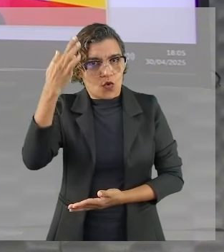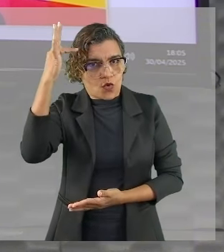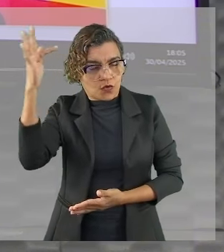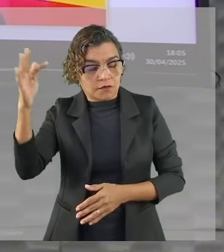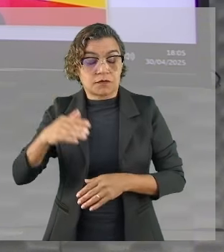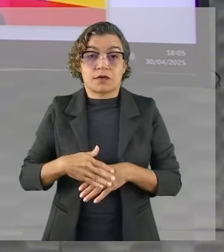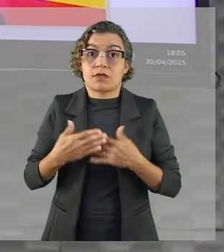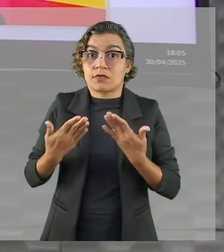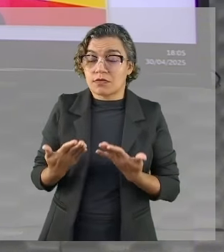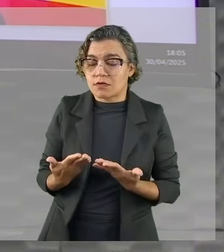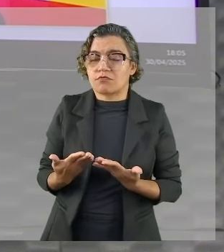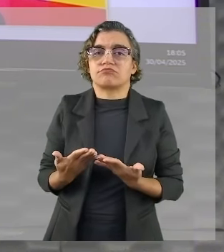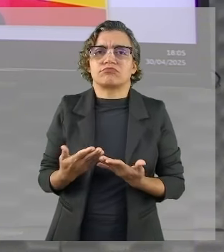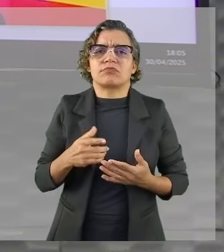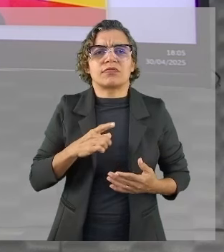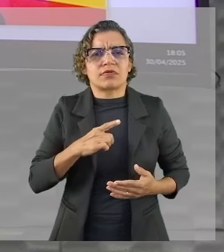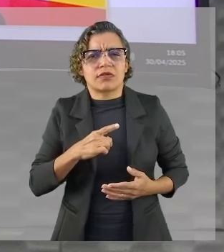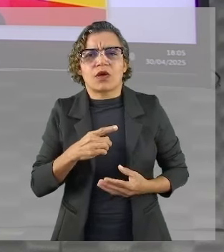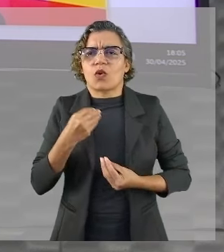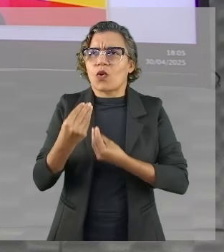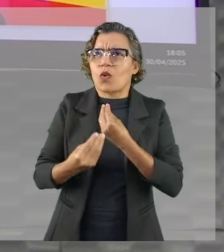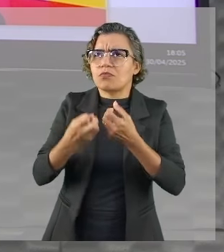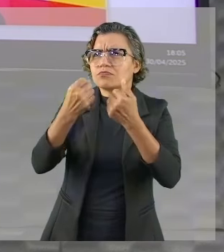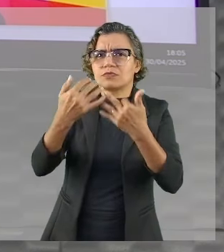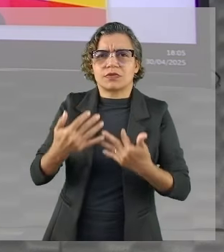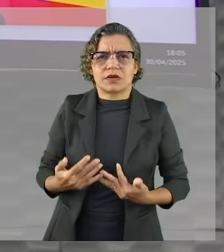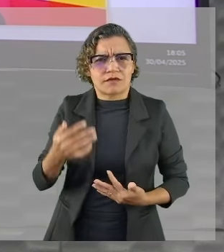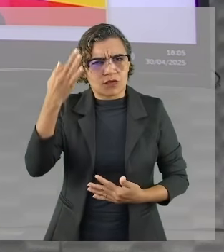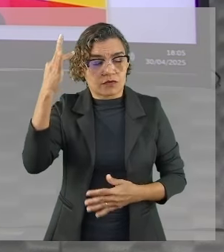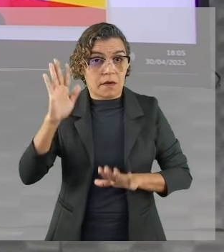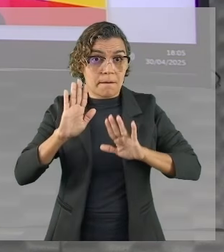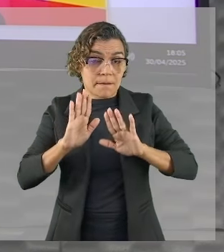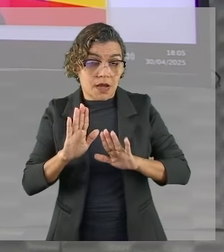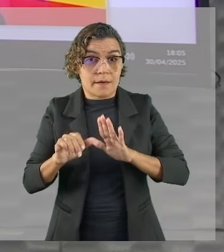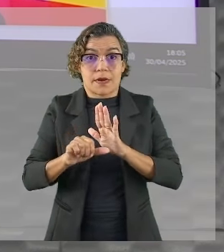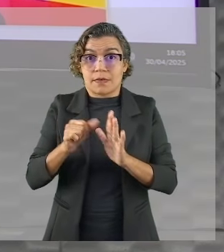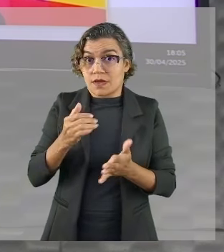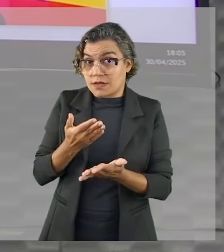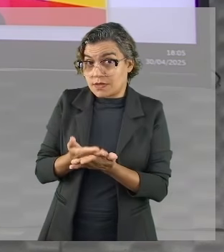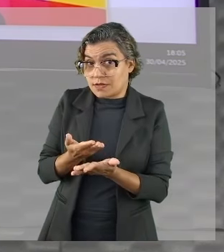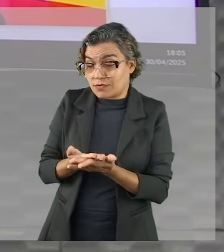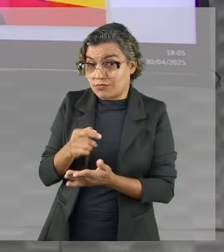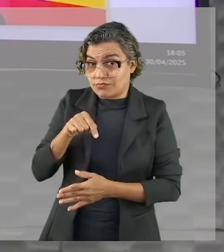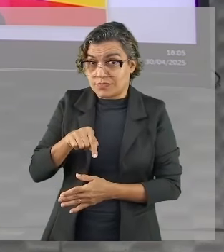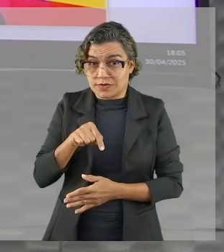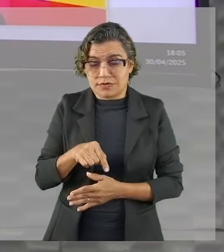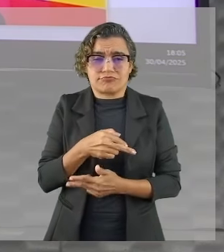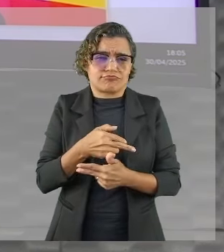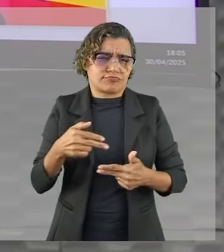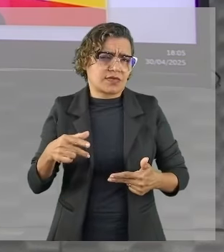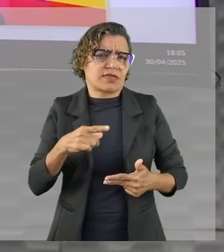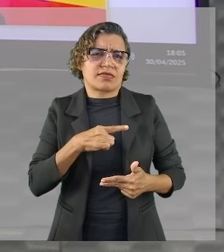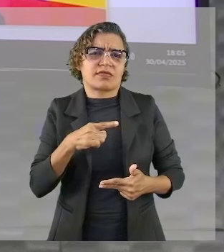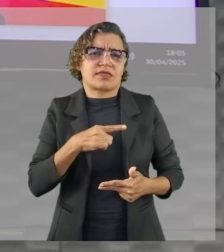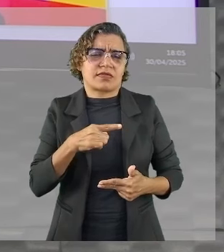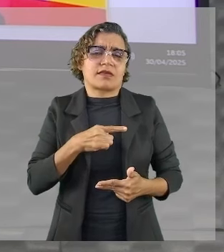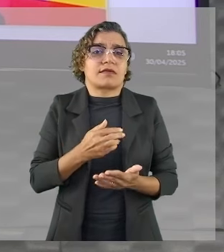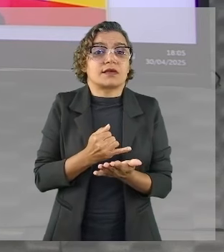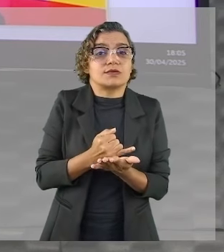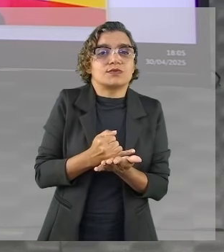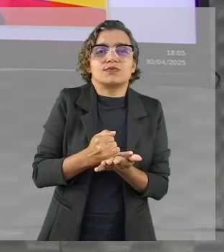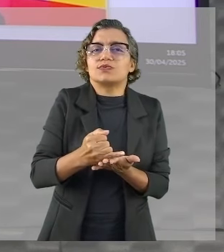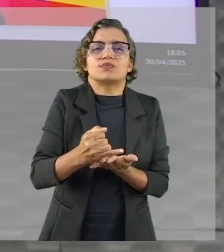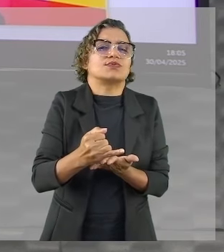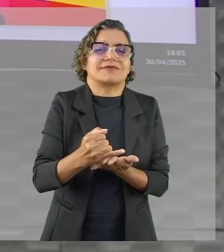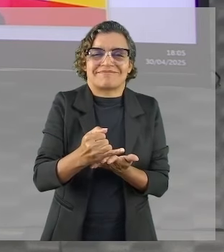sempre partindo de algum lugar. Só que as nossas primeiras aulas aqui, elas são bastante introdutórias,